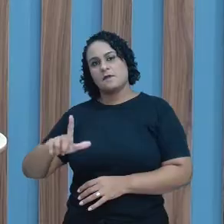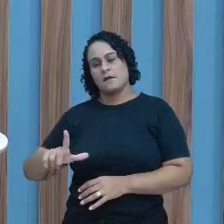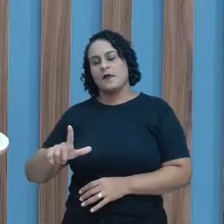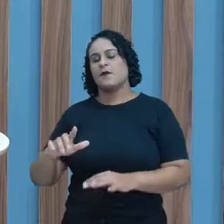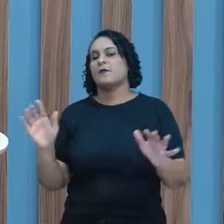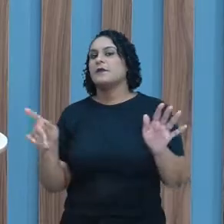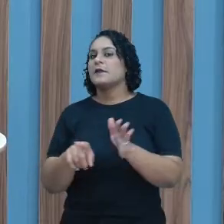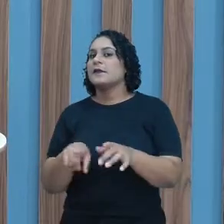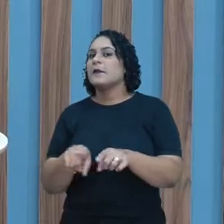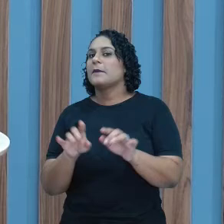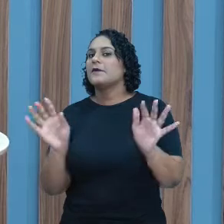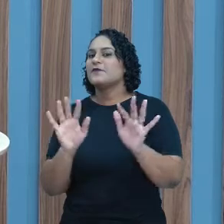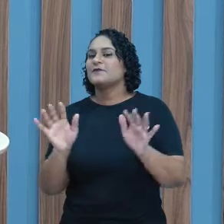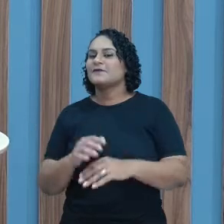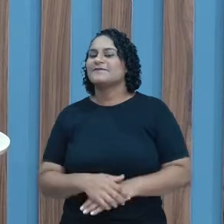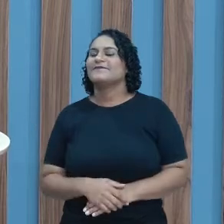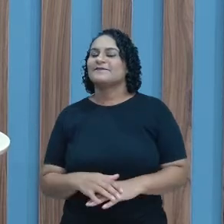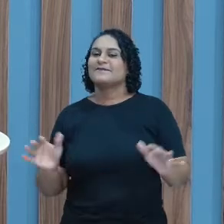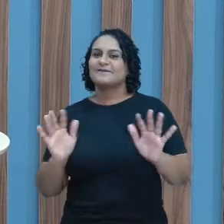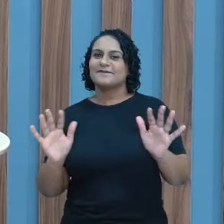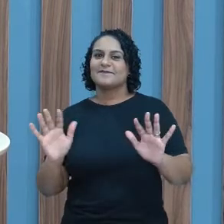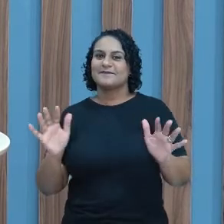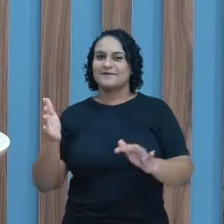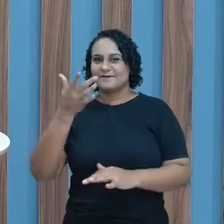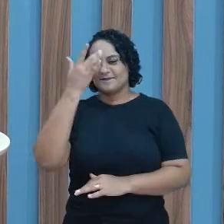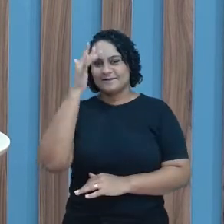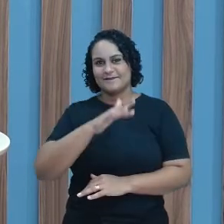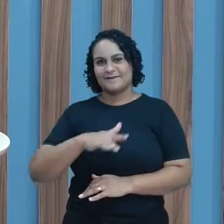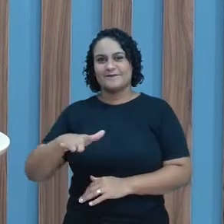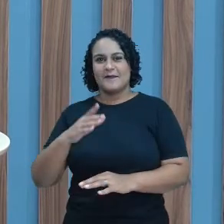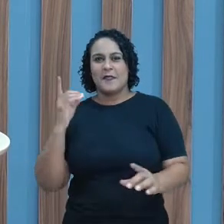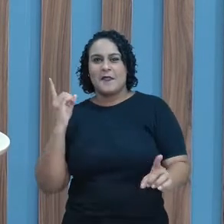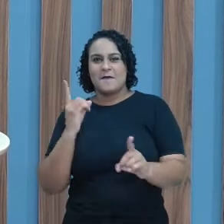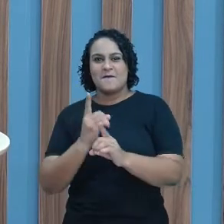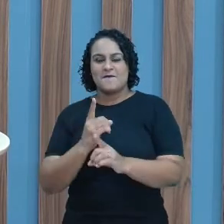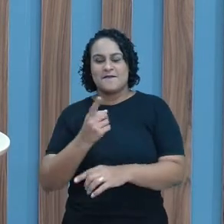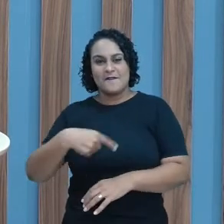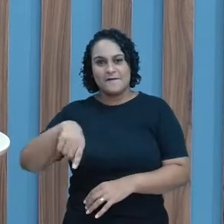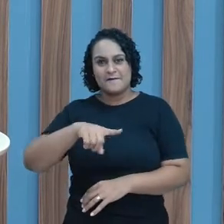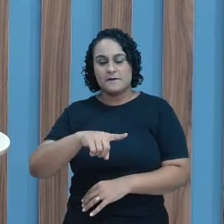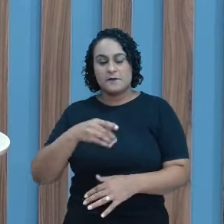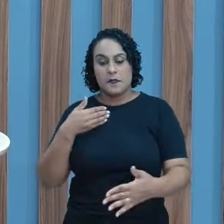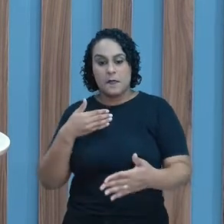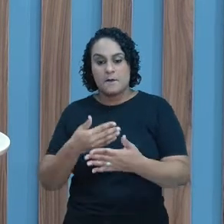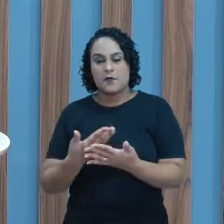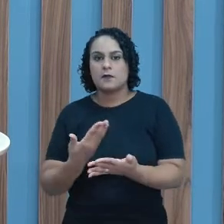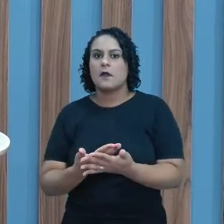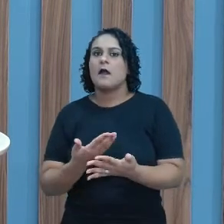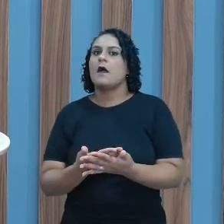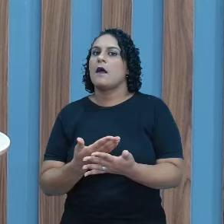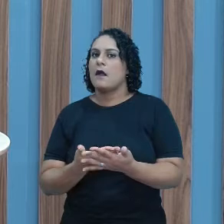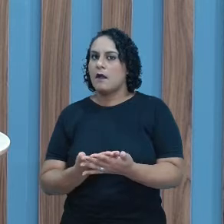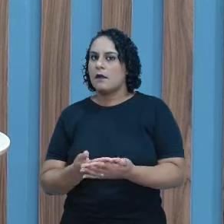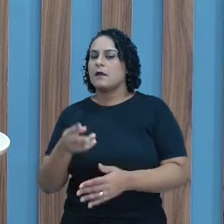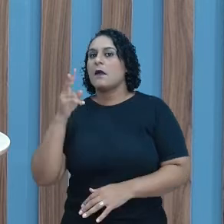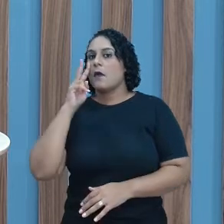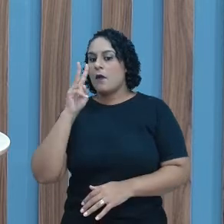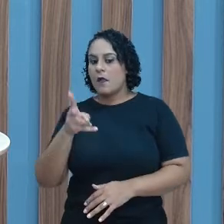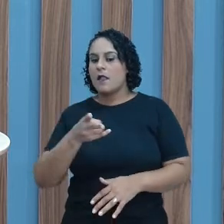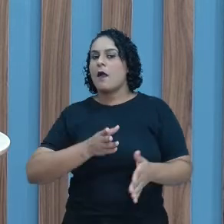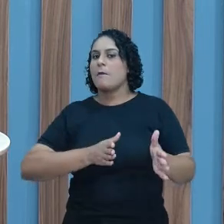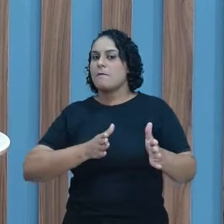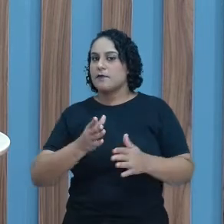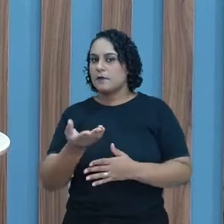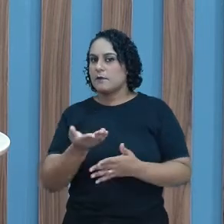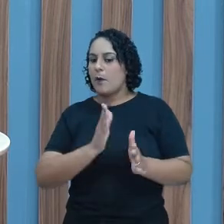vocês. Tchau, pessoal. Encontro com vocês aqui na próxima aula, né? Já comecem a dar uma olhadinha na trilha da primeira